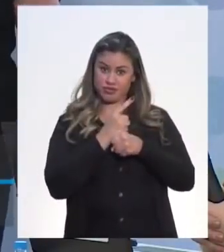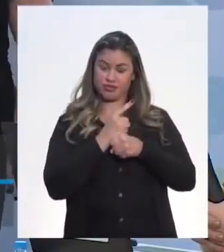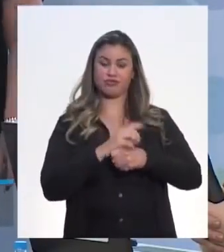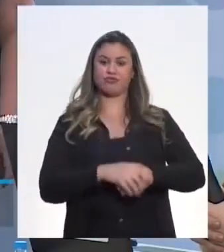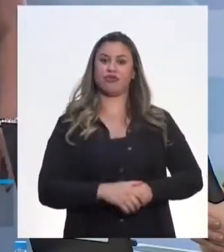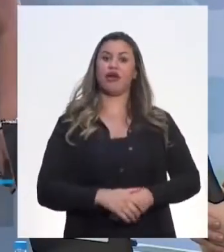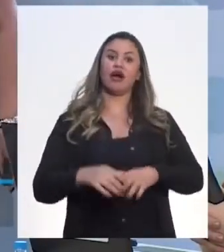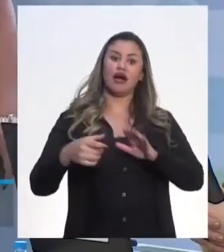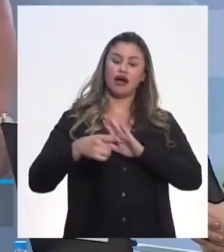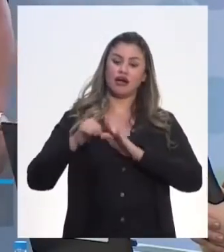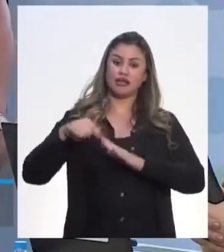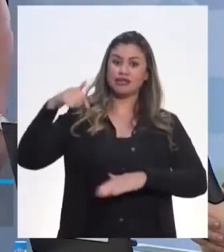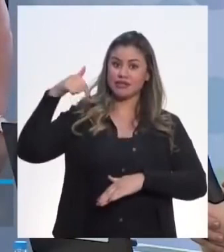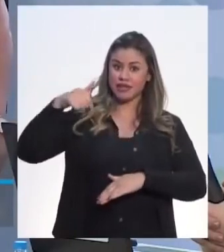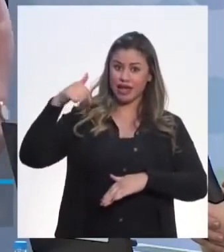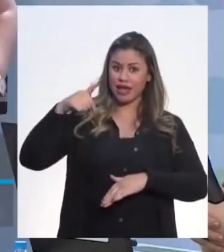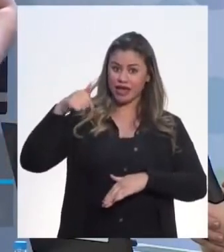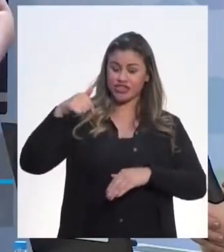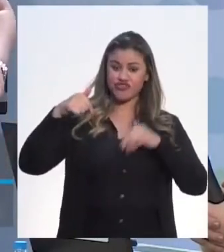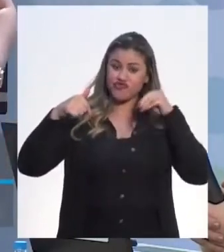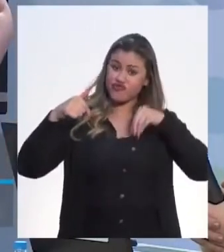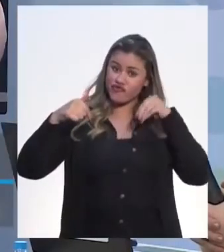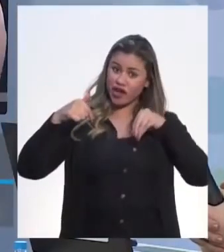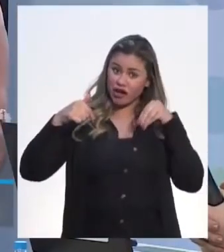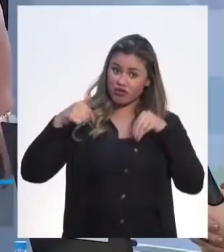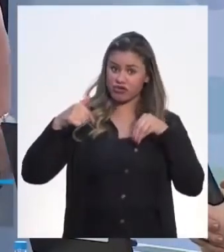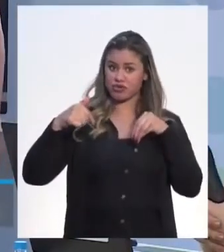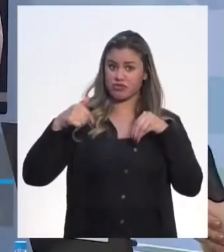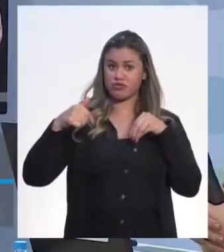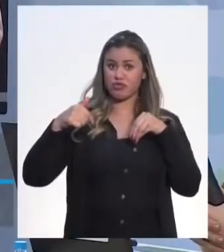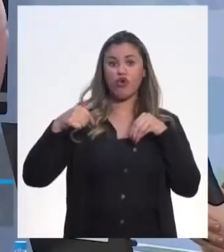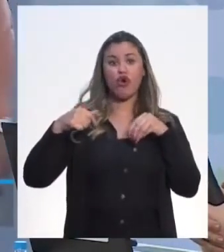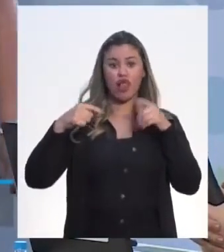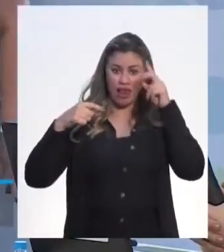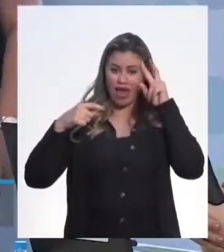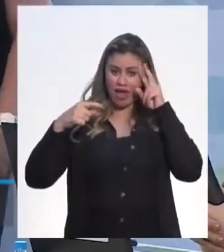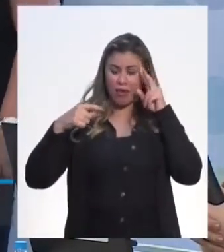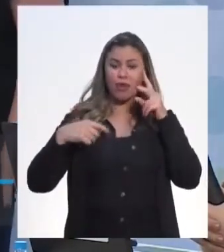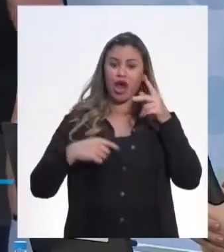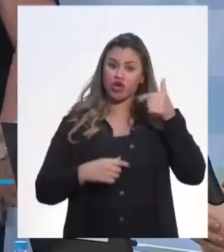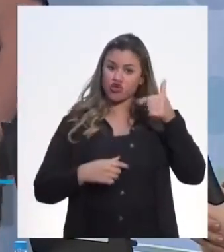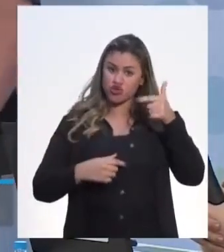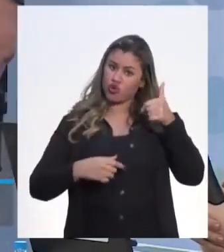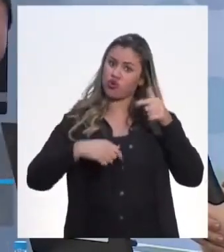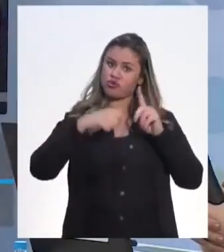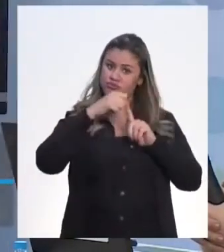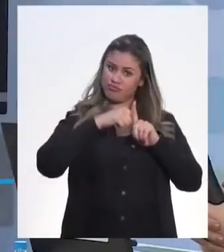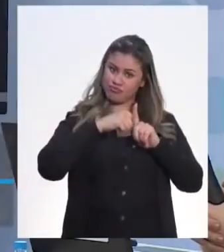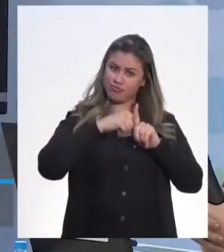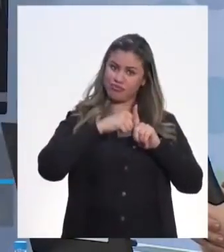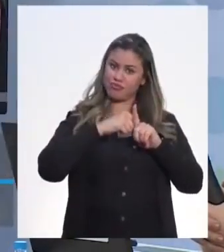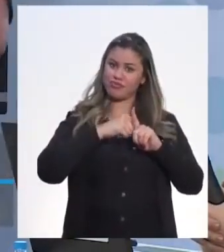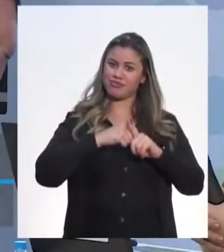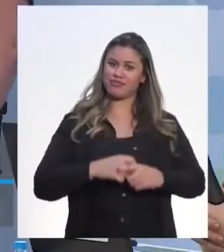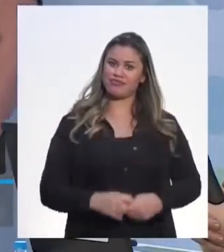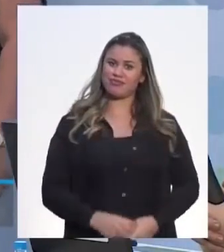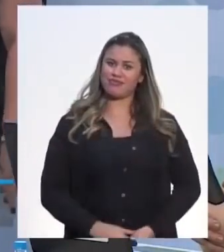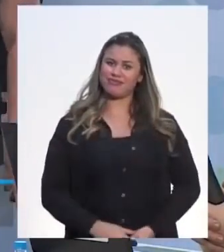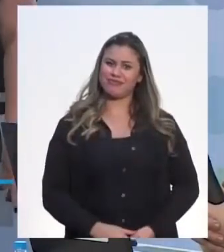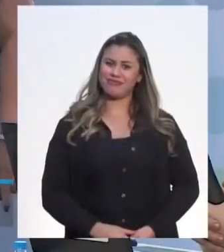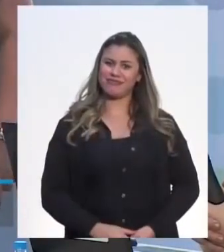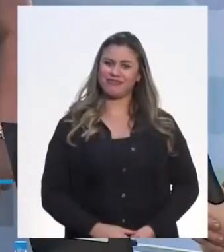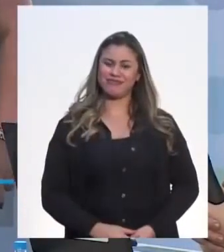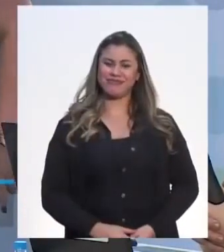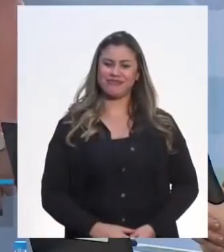Sete primeiros meses Então tá faltando alguma coisa por quê que a gente fez a conta separado é porque eu tenho